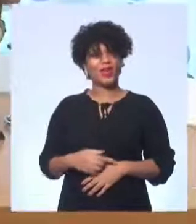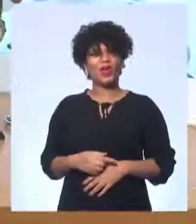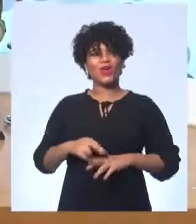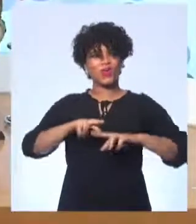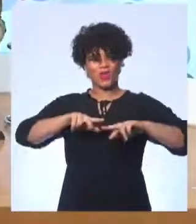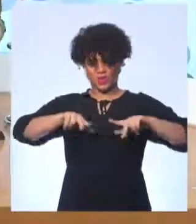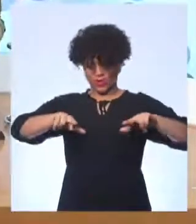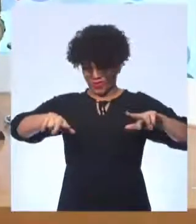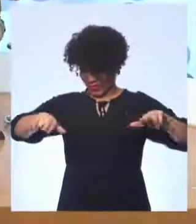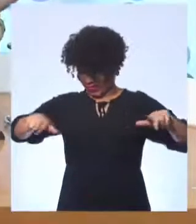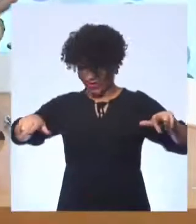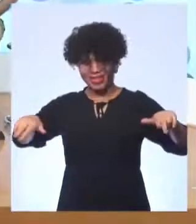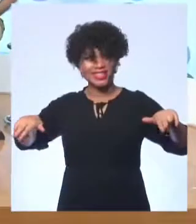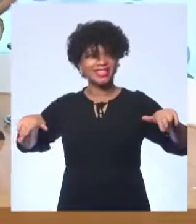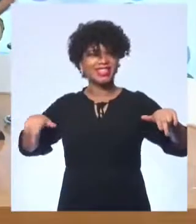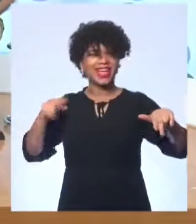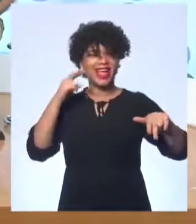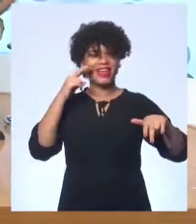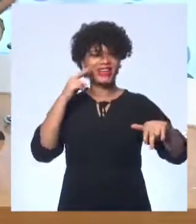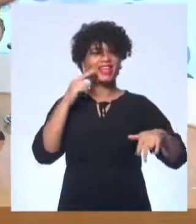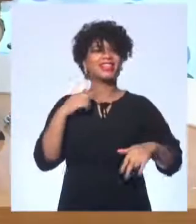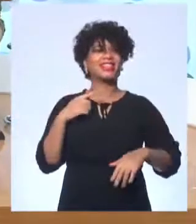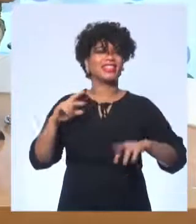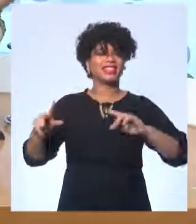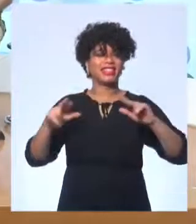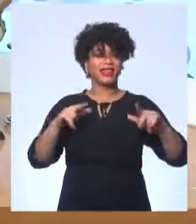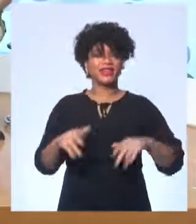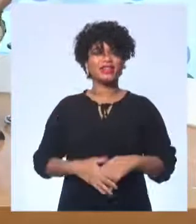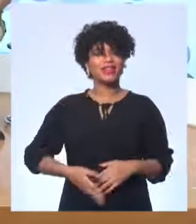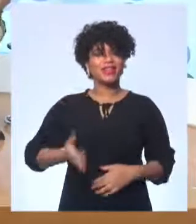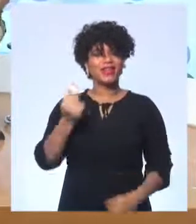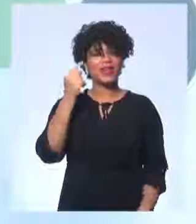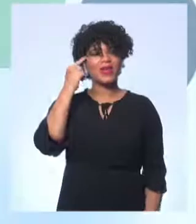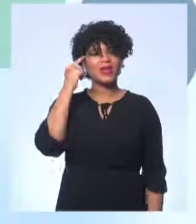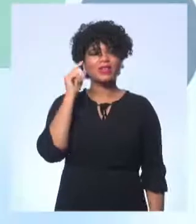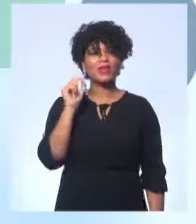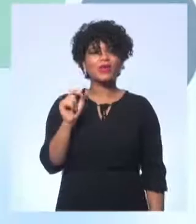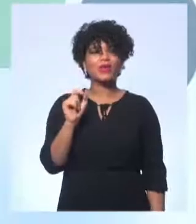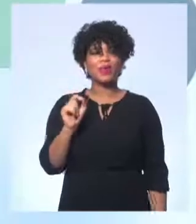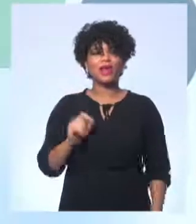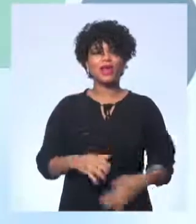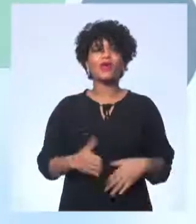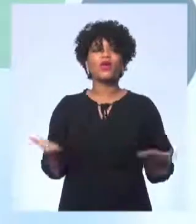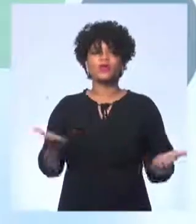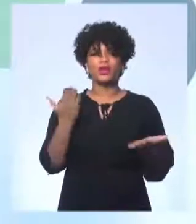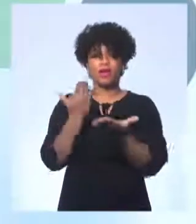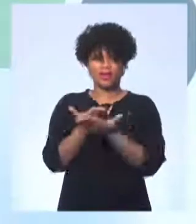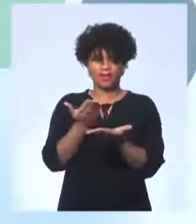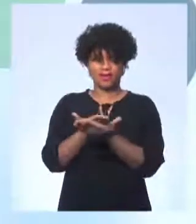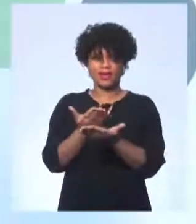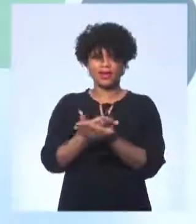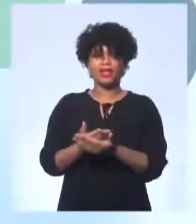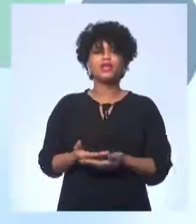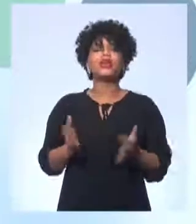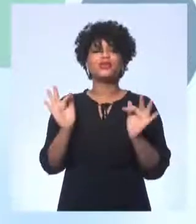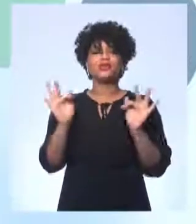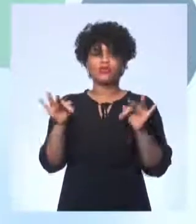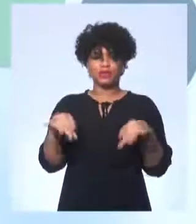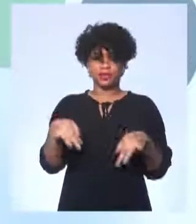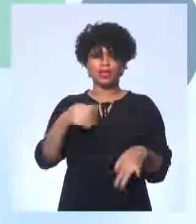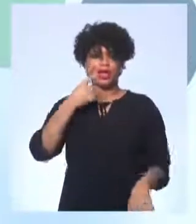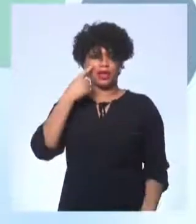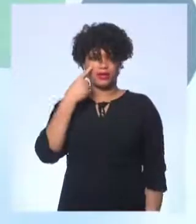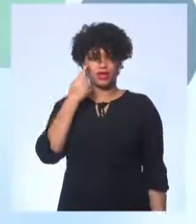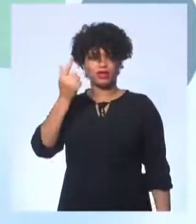muitas coisas diferentes agora, né, que vocês estão vendo. Então, pessoal, é o seguinte. Hoje é uma aula para a gente finalizar, né? Então